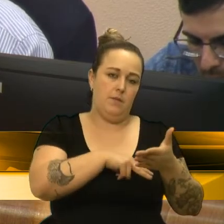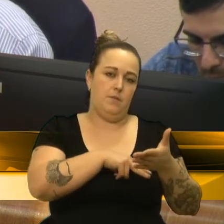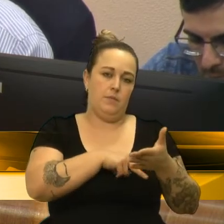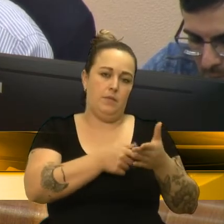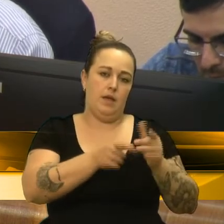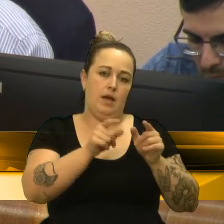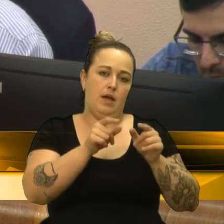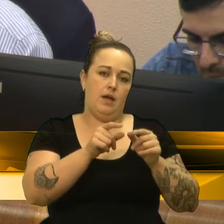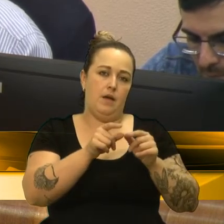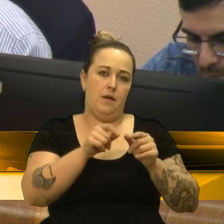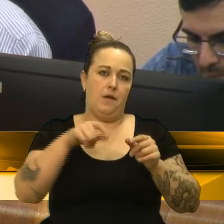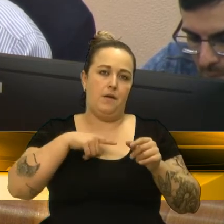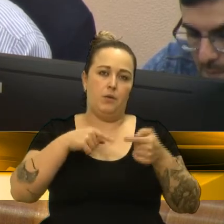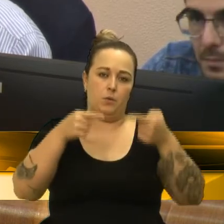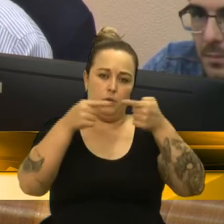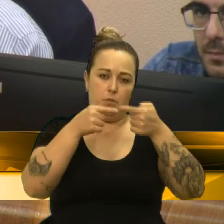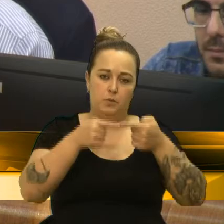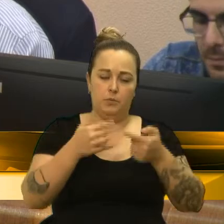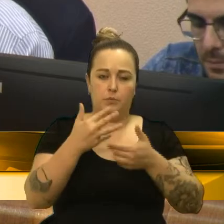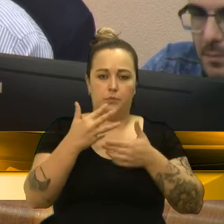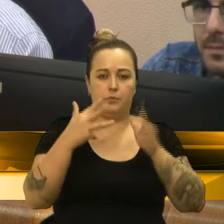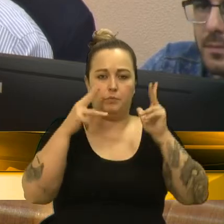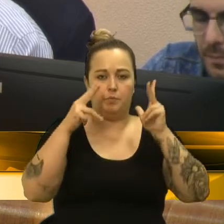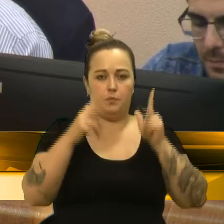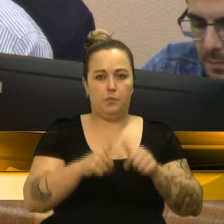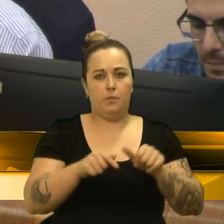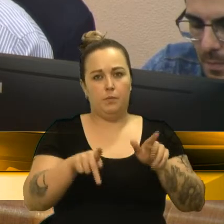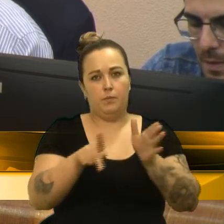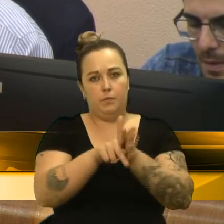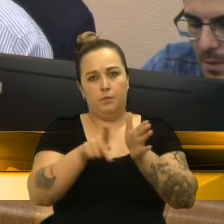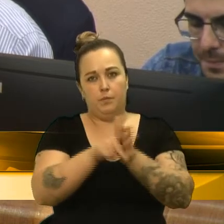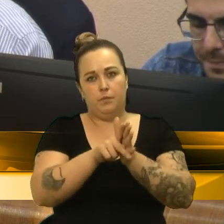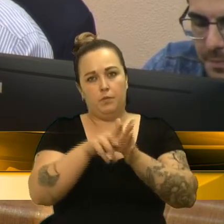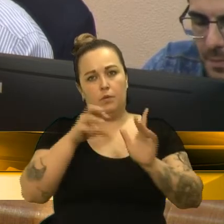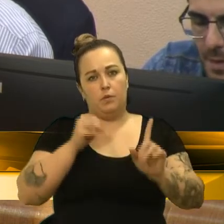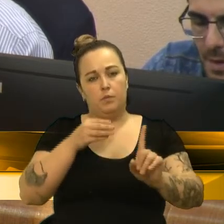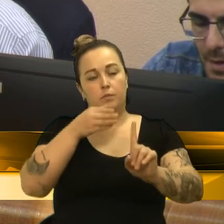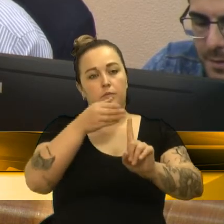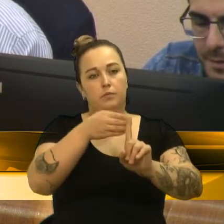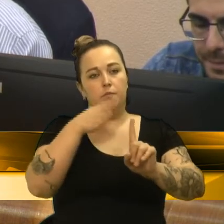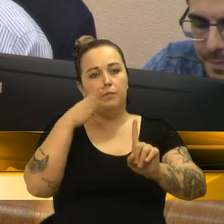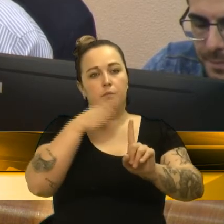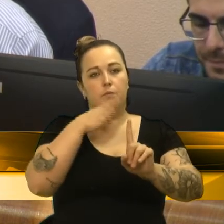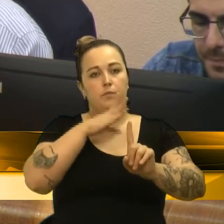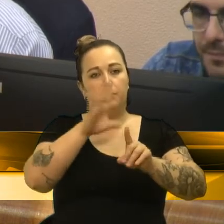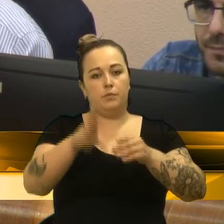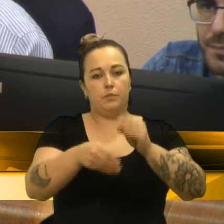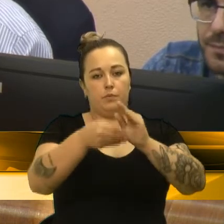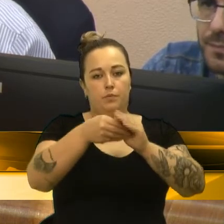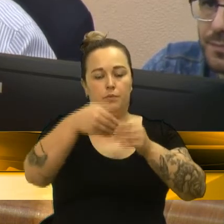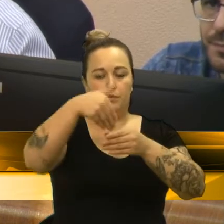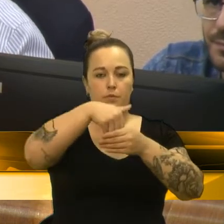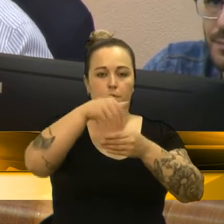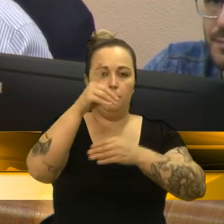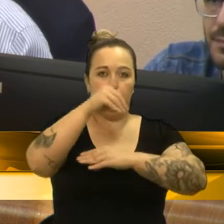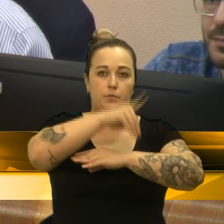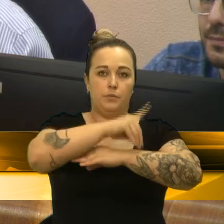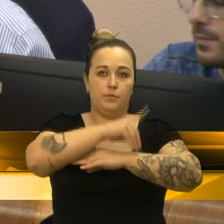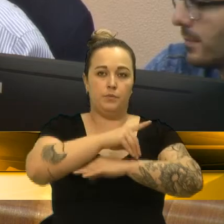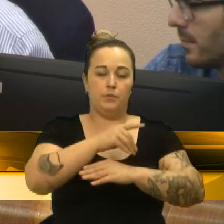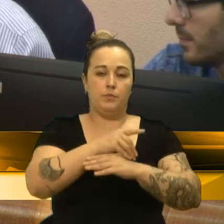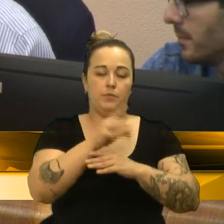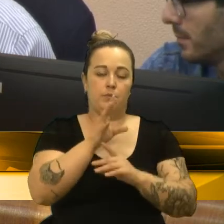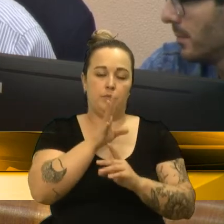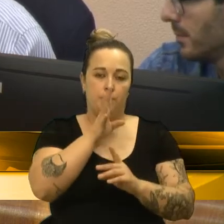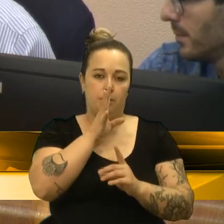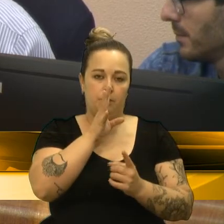forma prescrita no regimento interno da Câmara, para o fim de apressadamente incluir na ordem do dia denúncia contra o prefeito ora